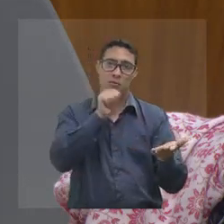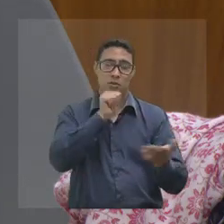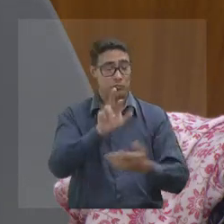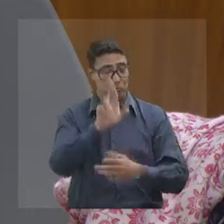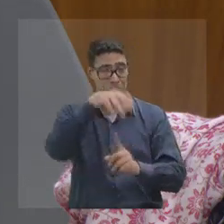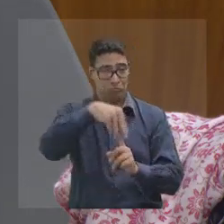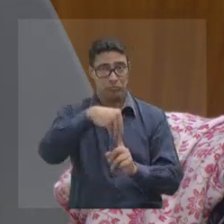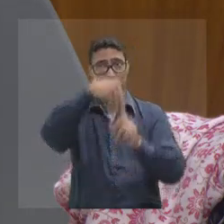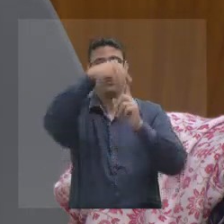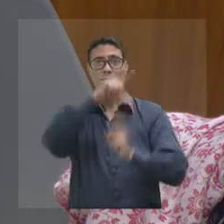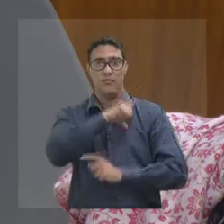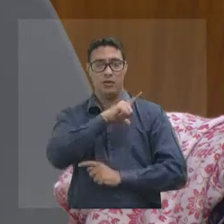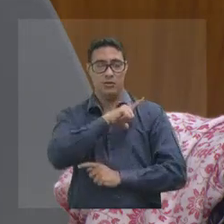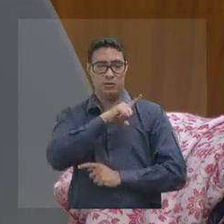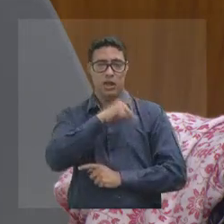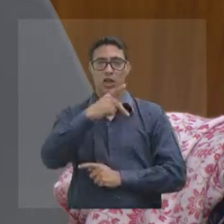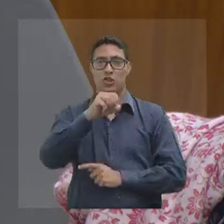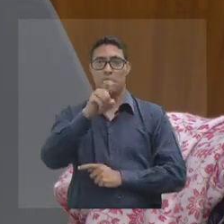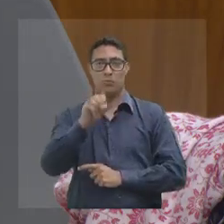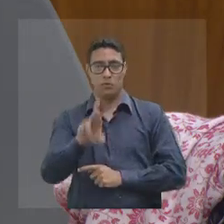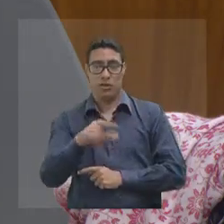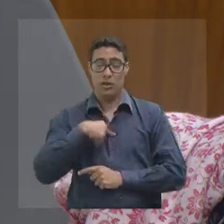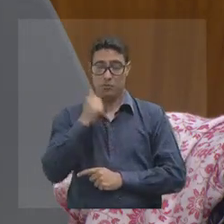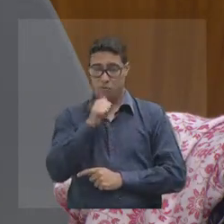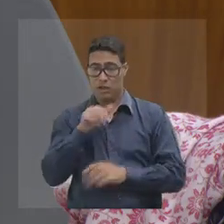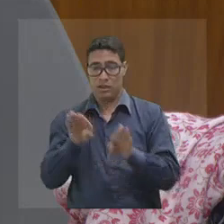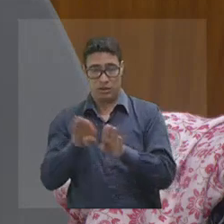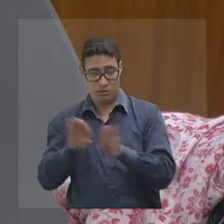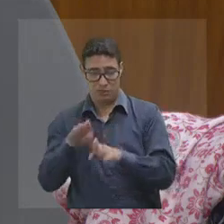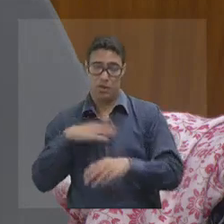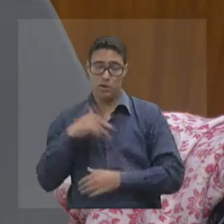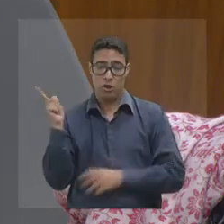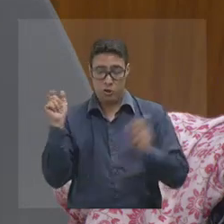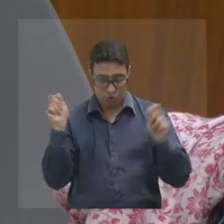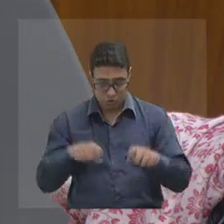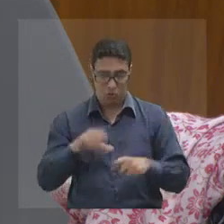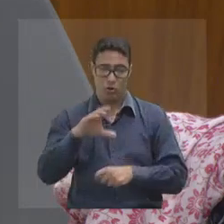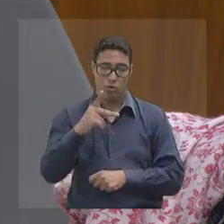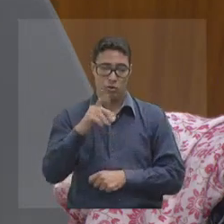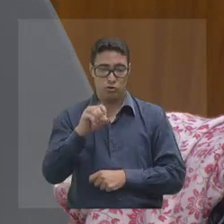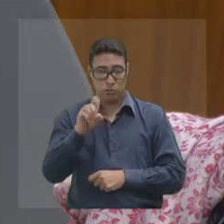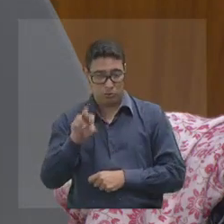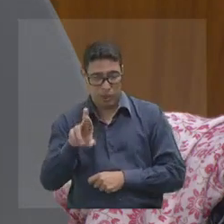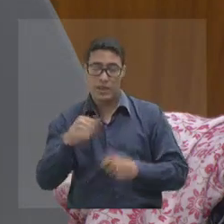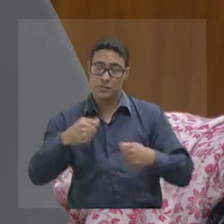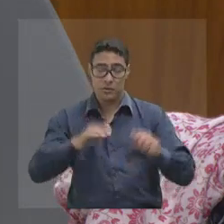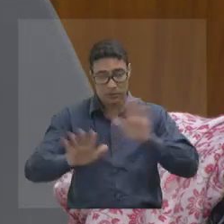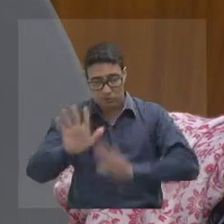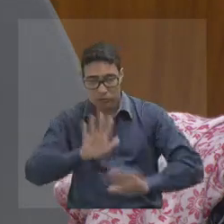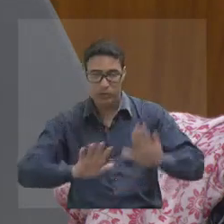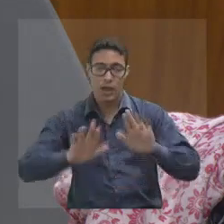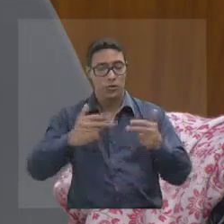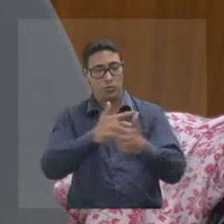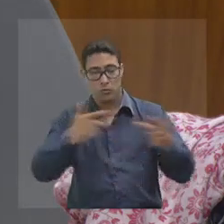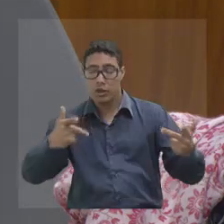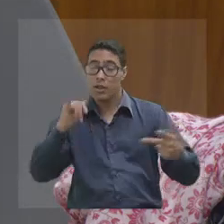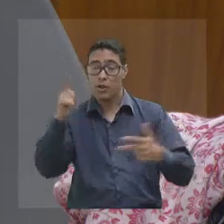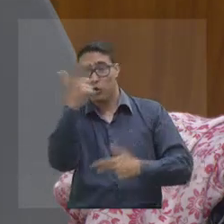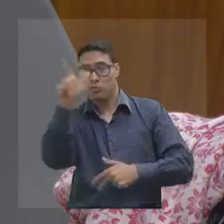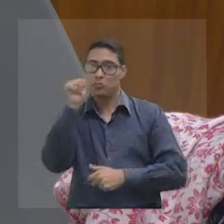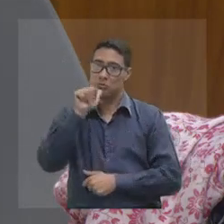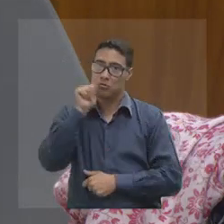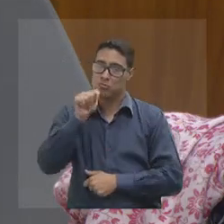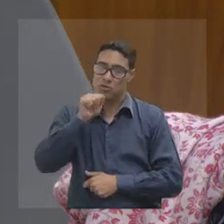Eu sou uma mulher em posição de poder eu acho que a gente tem obrigação de se atentar e tomar cuidado quando outras mulheres